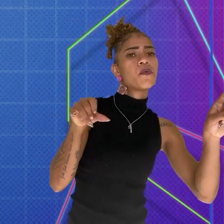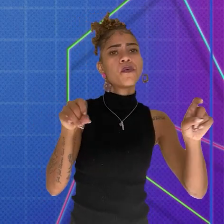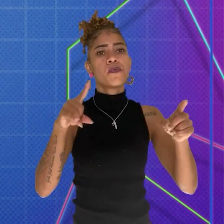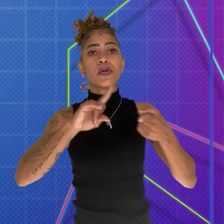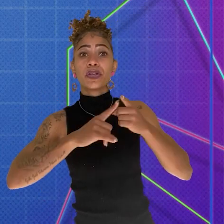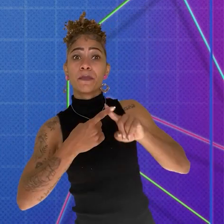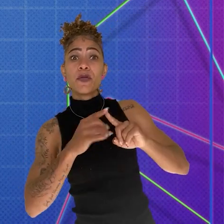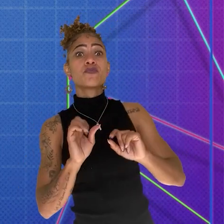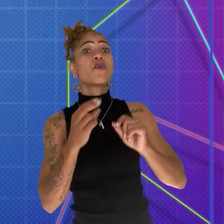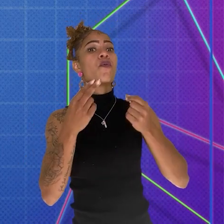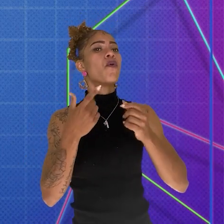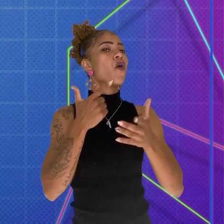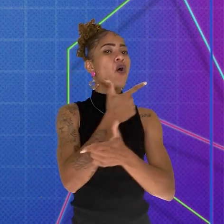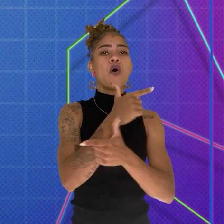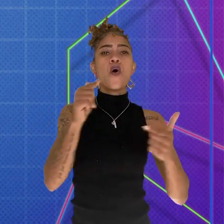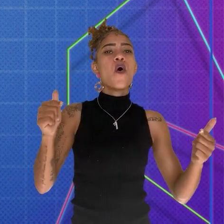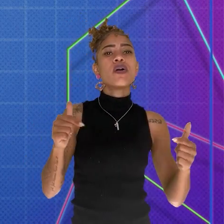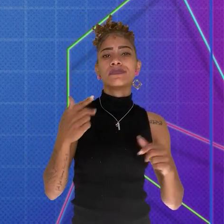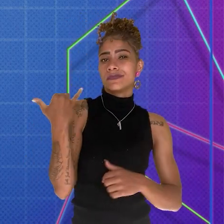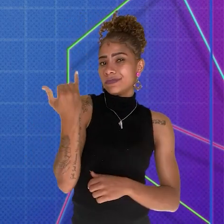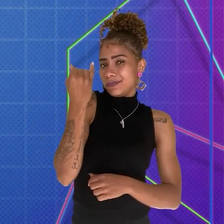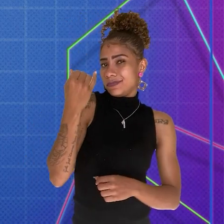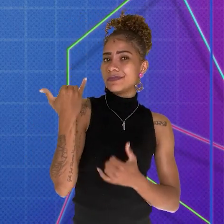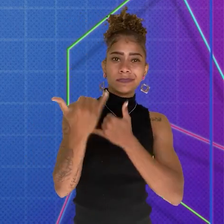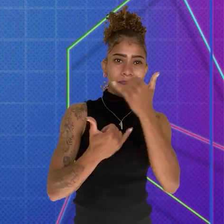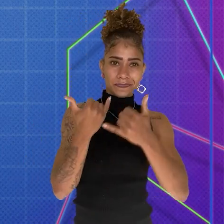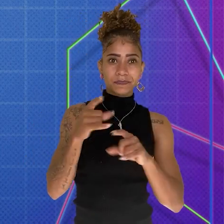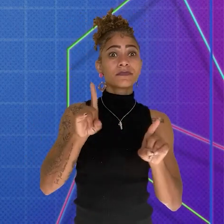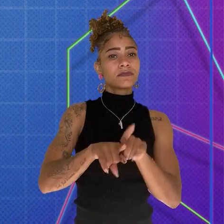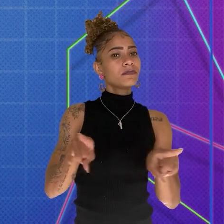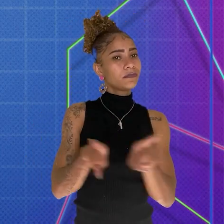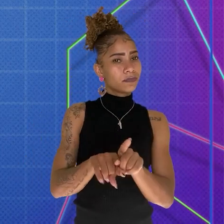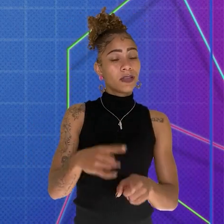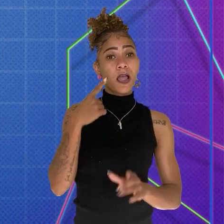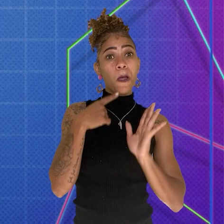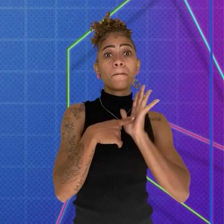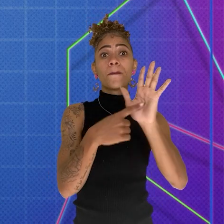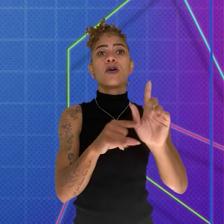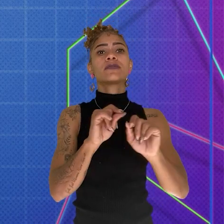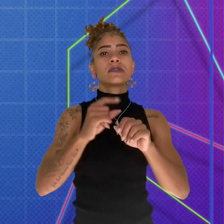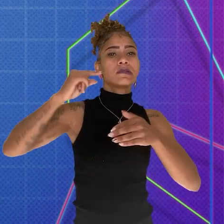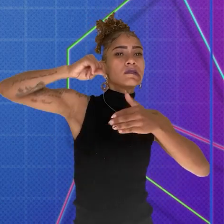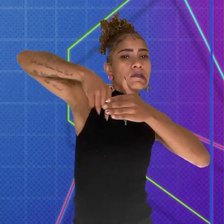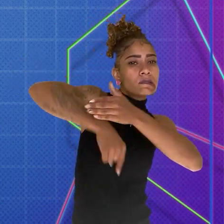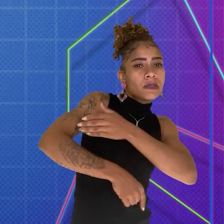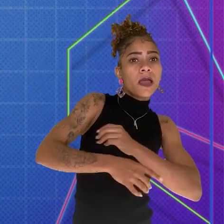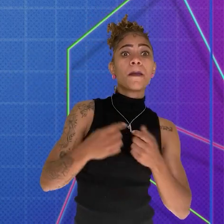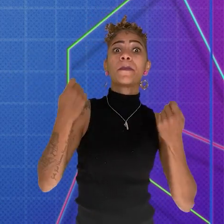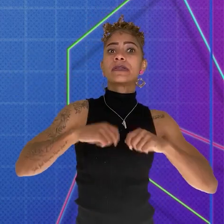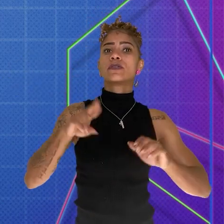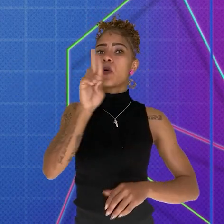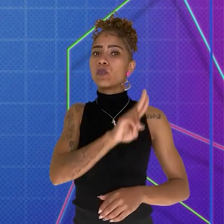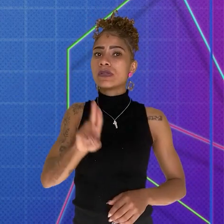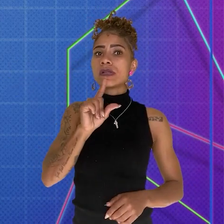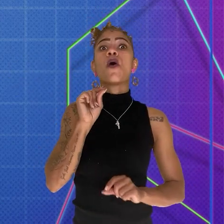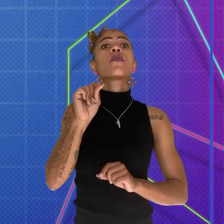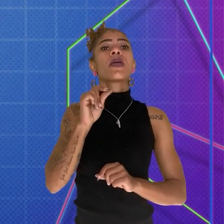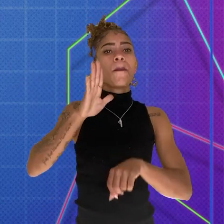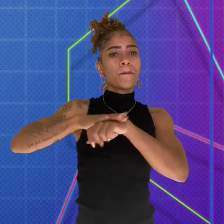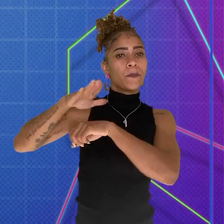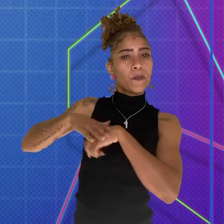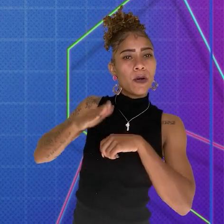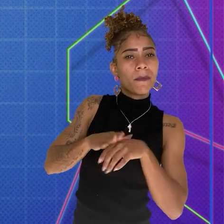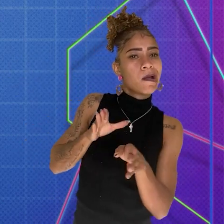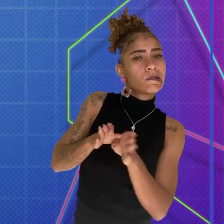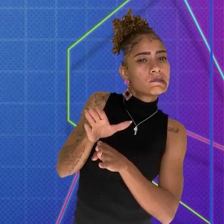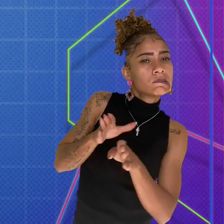itens, inimigos ou até outros elementos importantes no jogo. Isso aumenta a imersão do jogador, pois eles precisam usar seus sentidos,